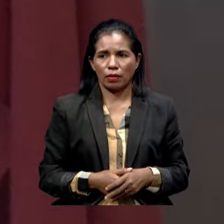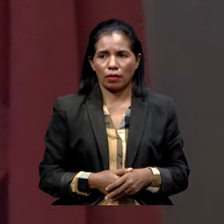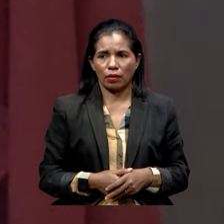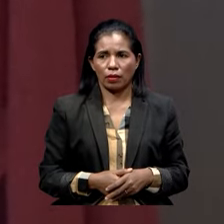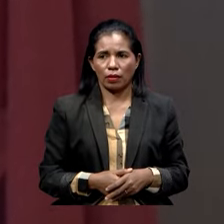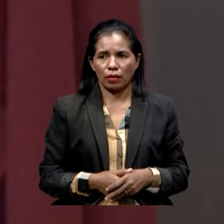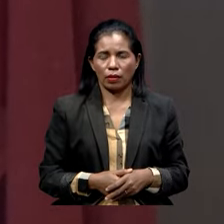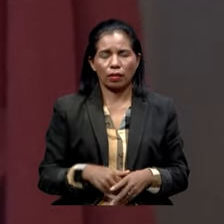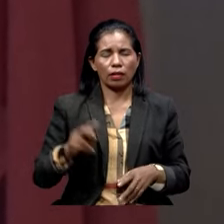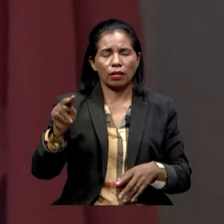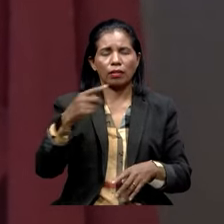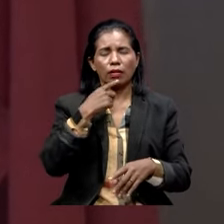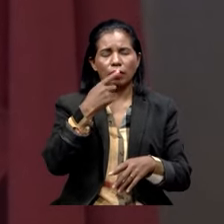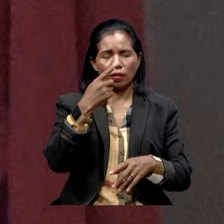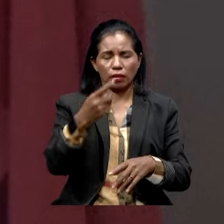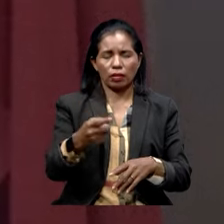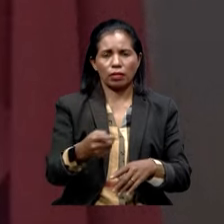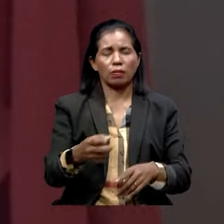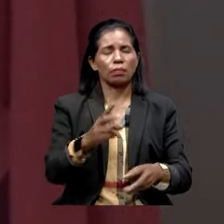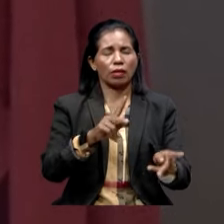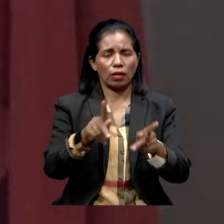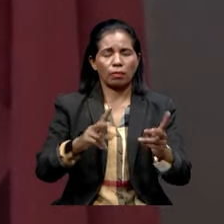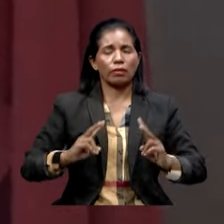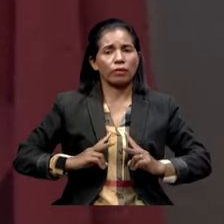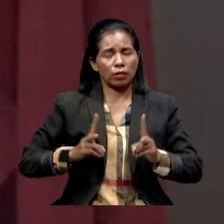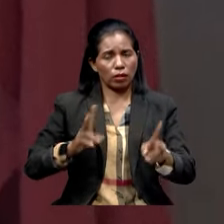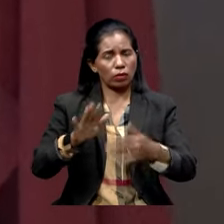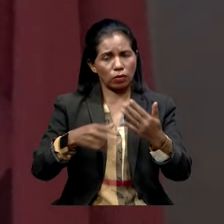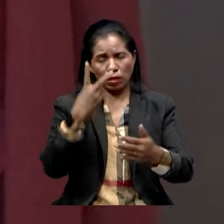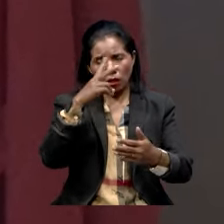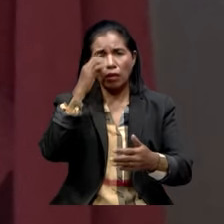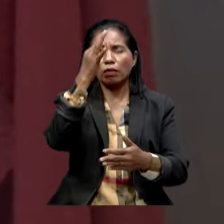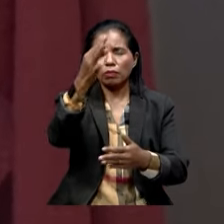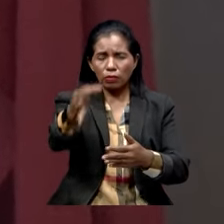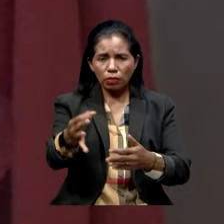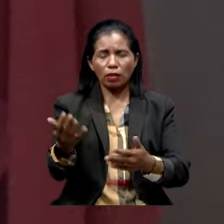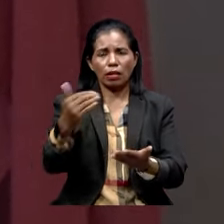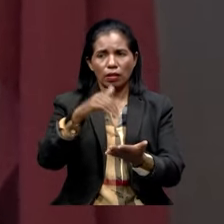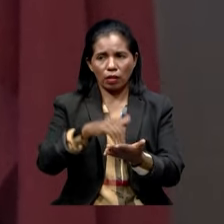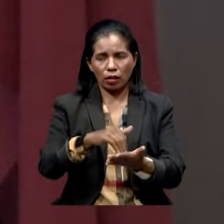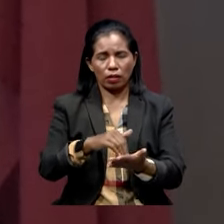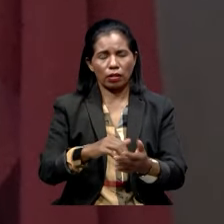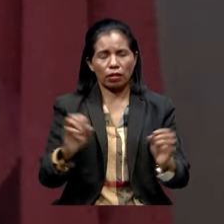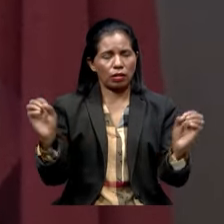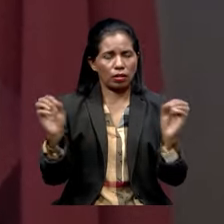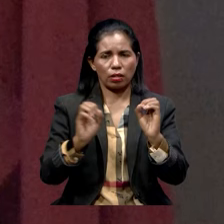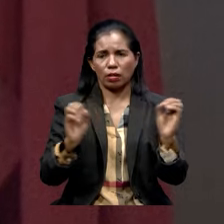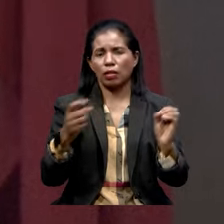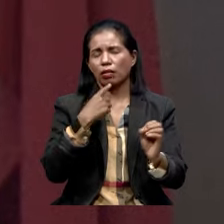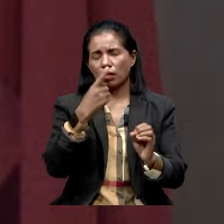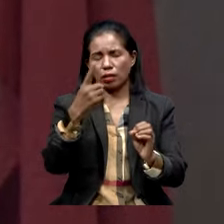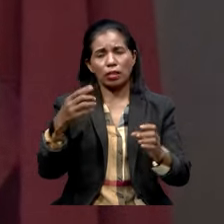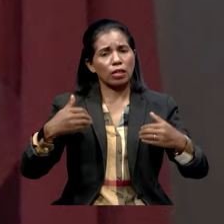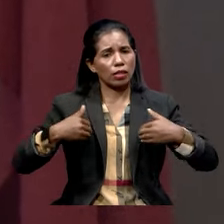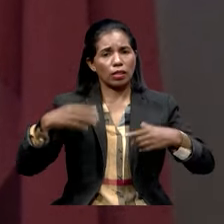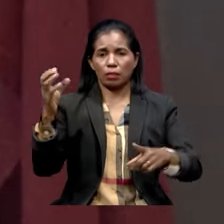Ela, como tantos dos nossos heróis, viu um futuro que talvez não tido a